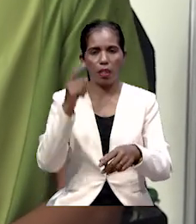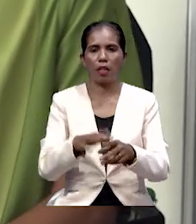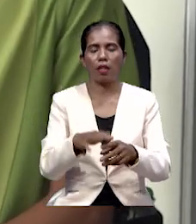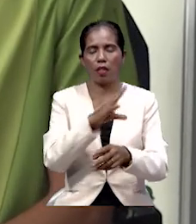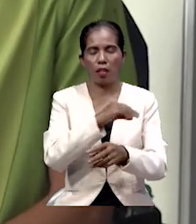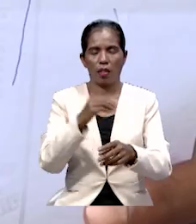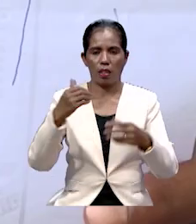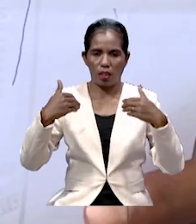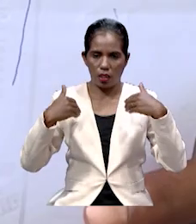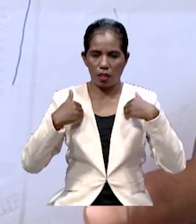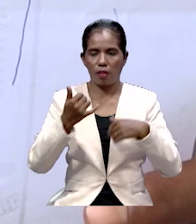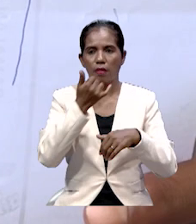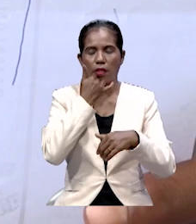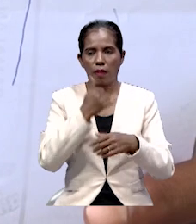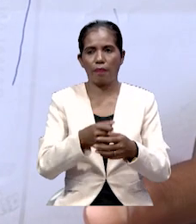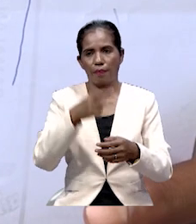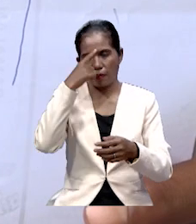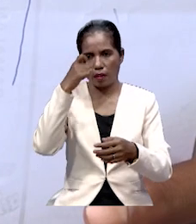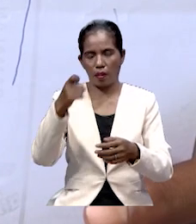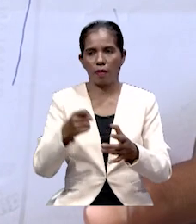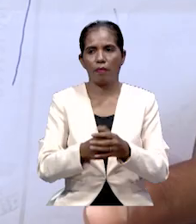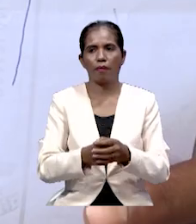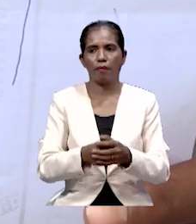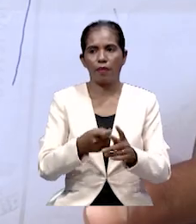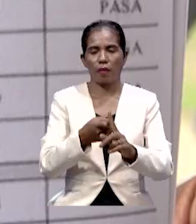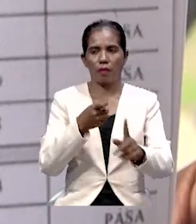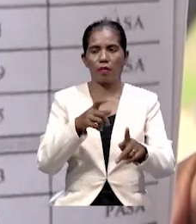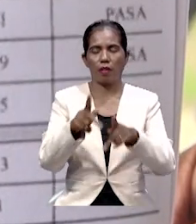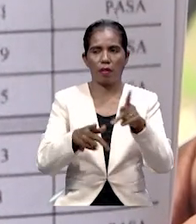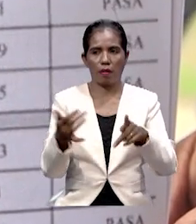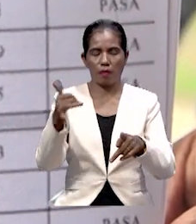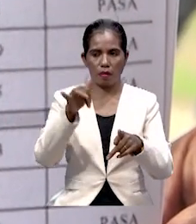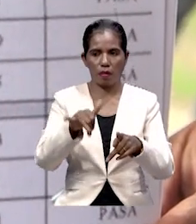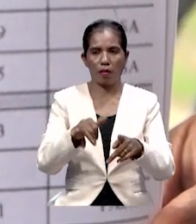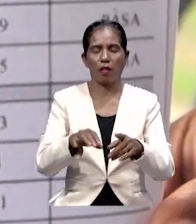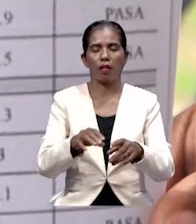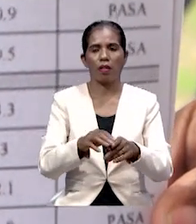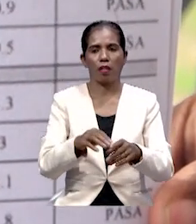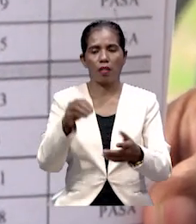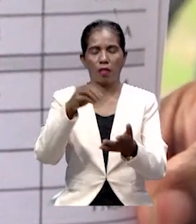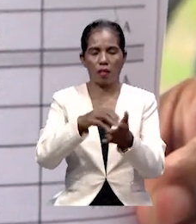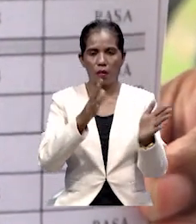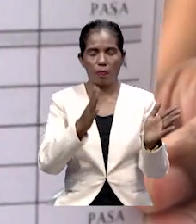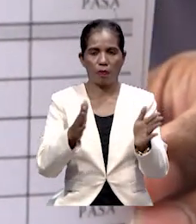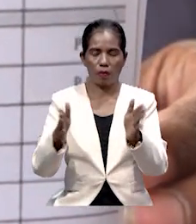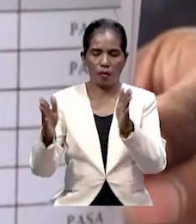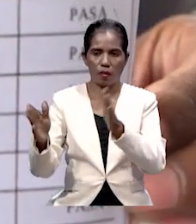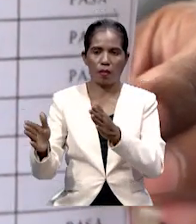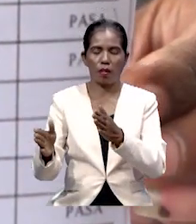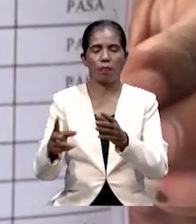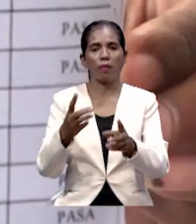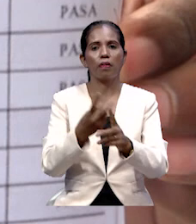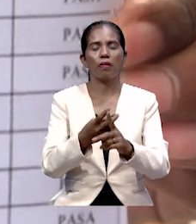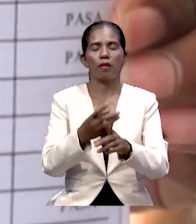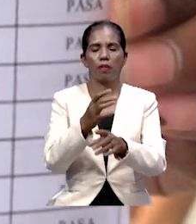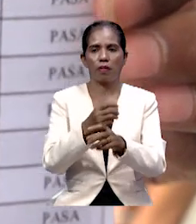irregularidade. Inspeção Nemoço também é insatisfação com o cidadão Sira, nebe concorre e processo de recrutamento para vaga,